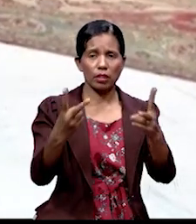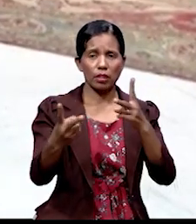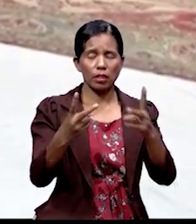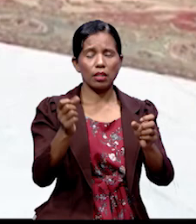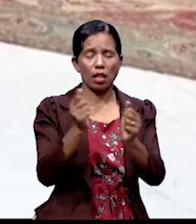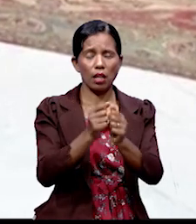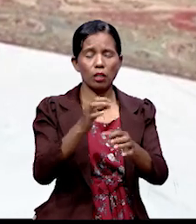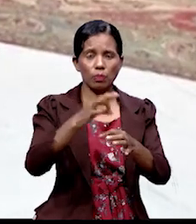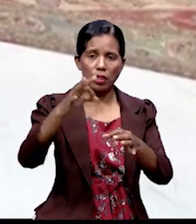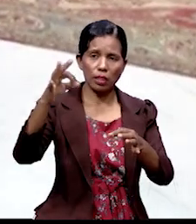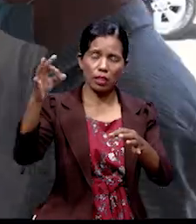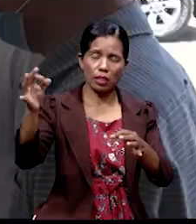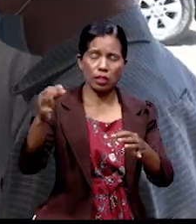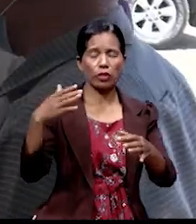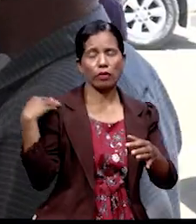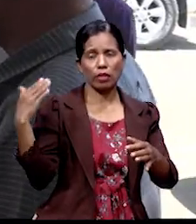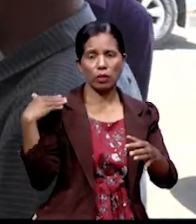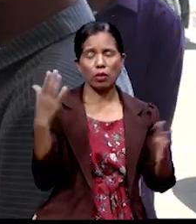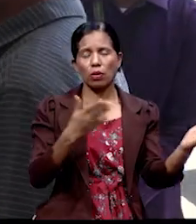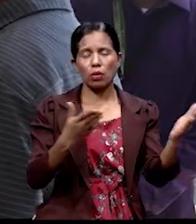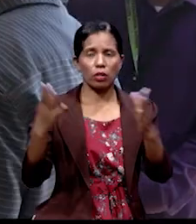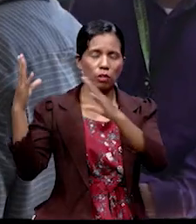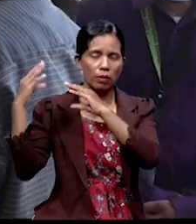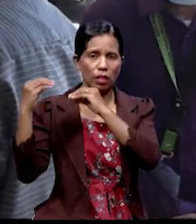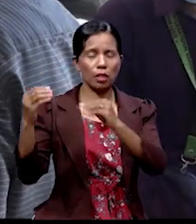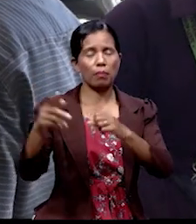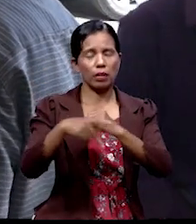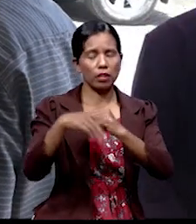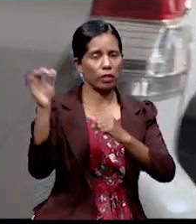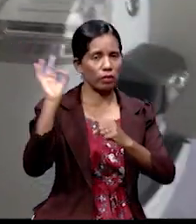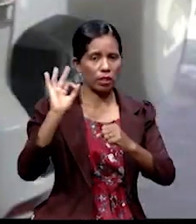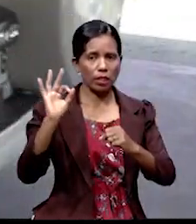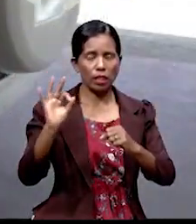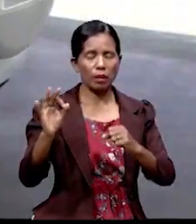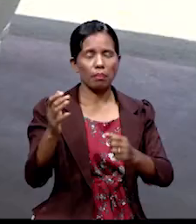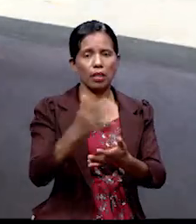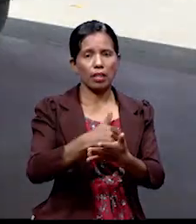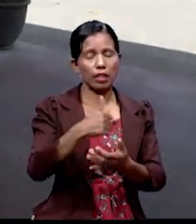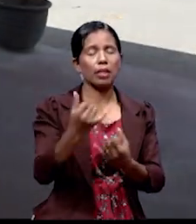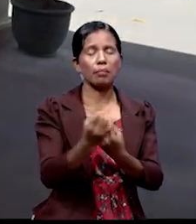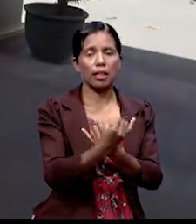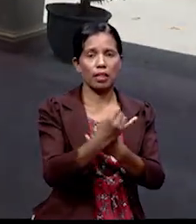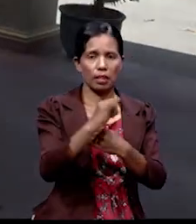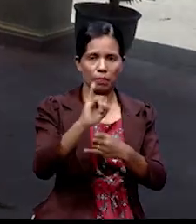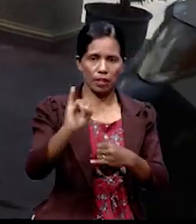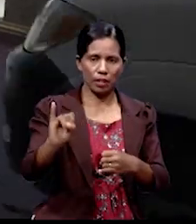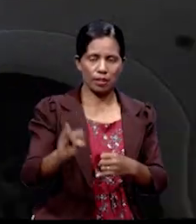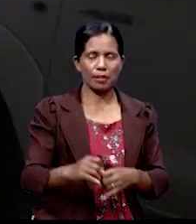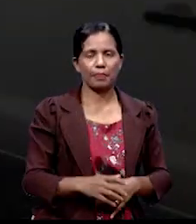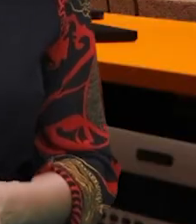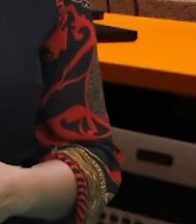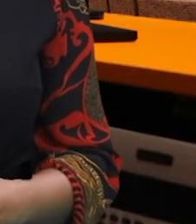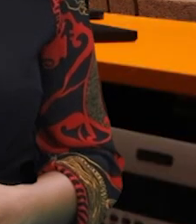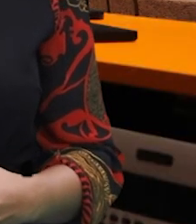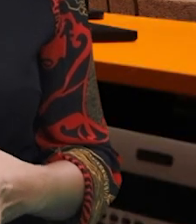povunian, liliu juventude, nolore esperança ba frente armada ba ukung rasikan. Almedo Santos, Osvaldo Amaral, ZMN.